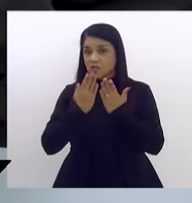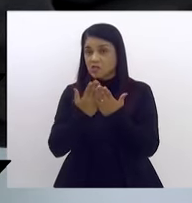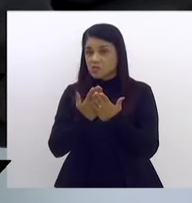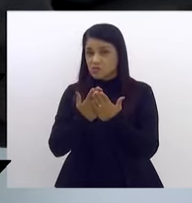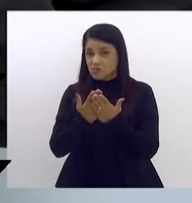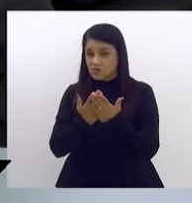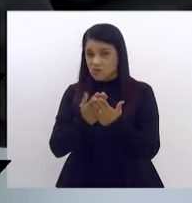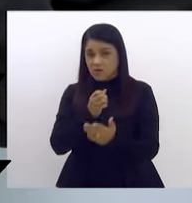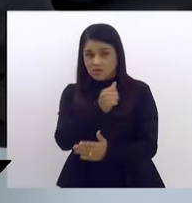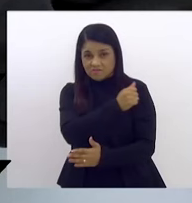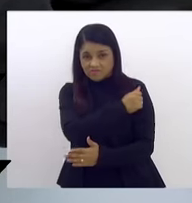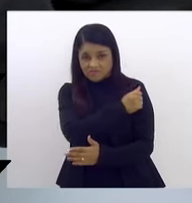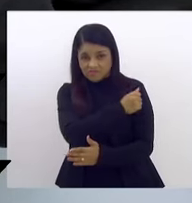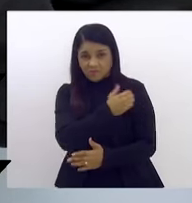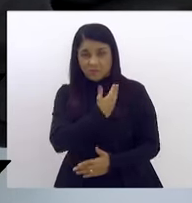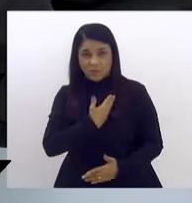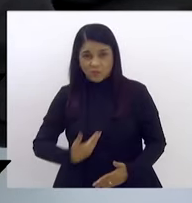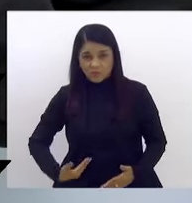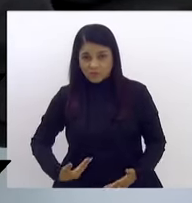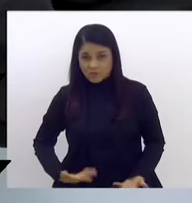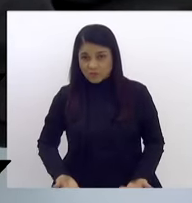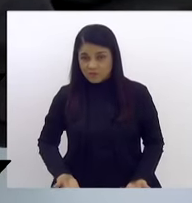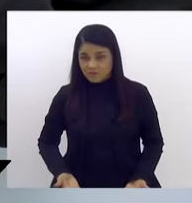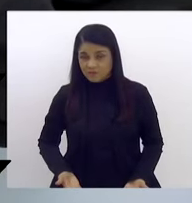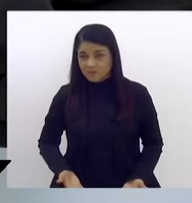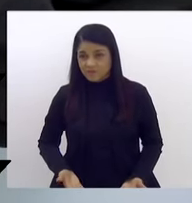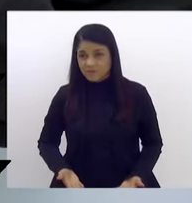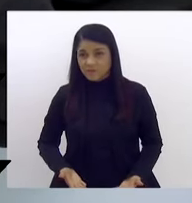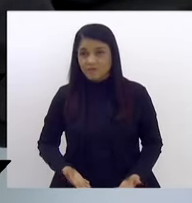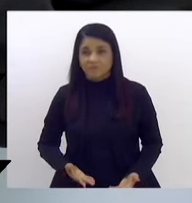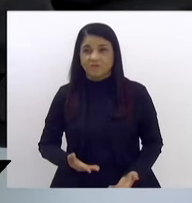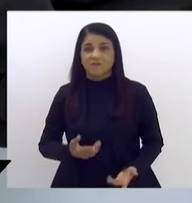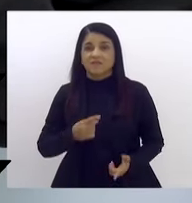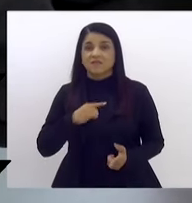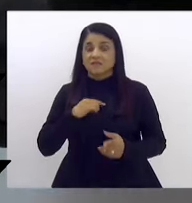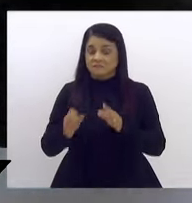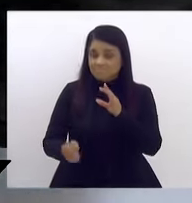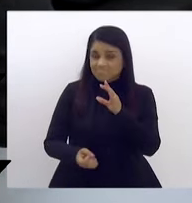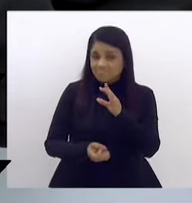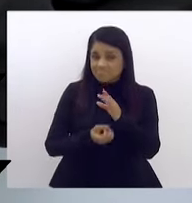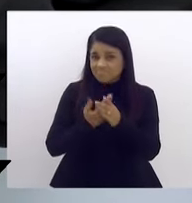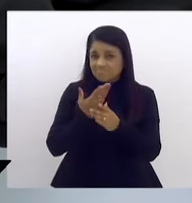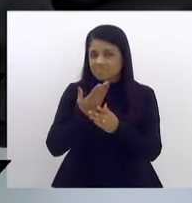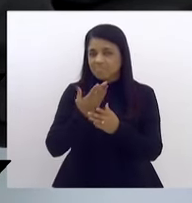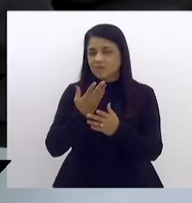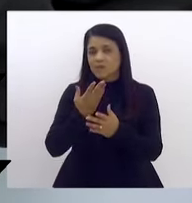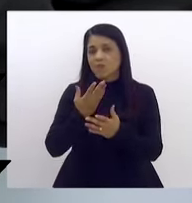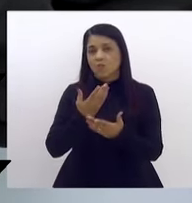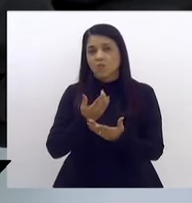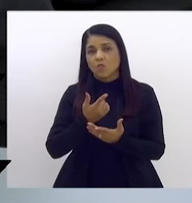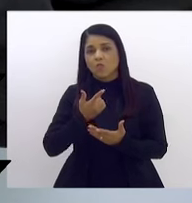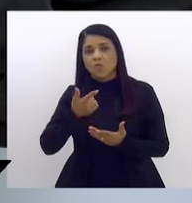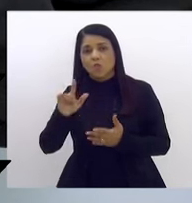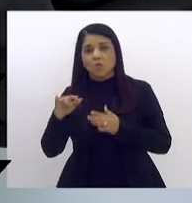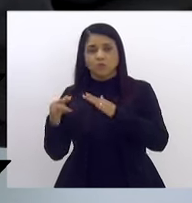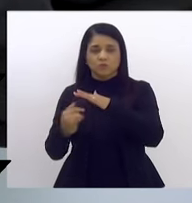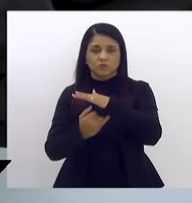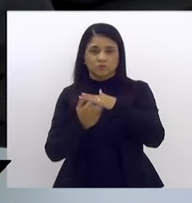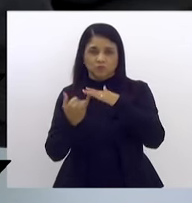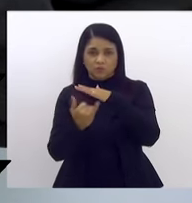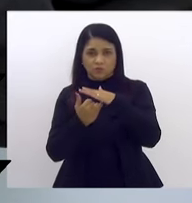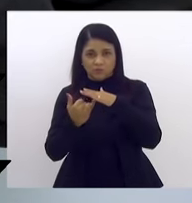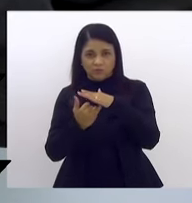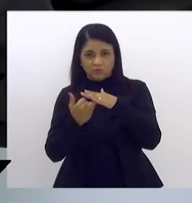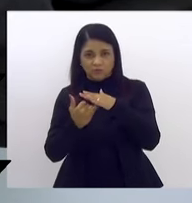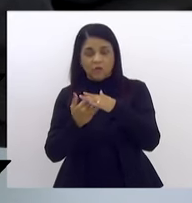eh ele tem um um Na verdade ele ele ele cria um ente estranho tanto ao nosso sistema Estadual de